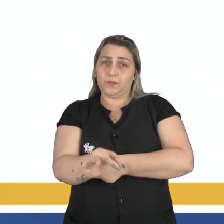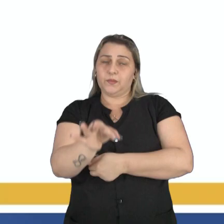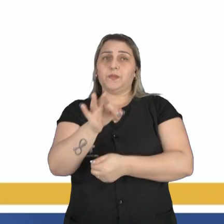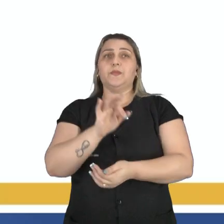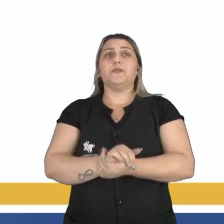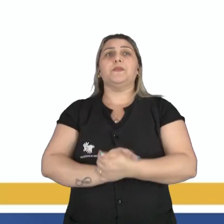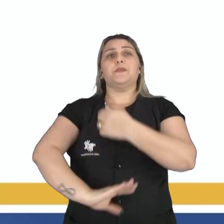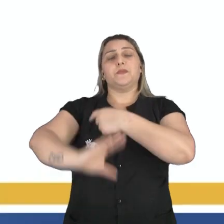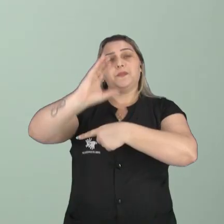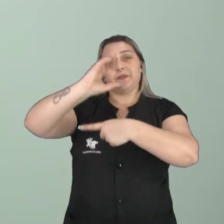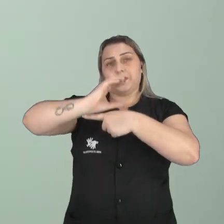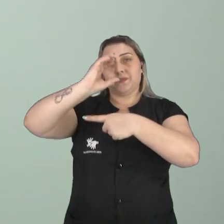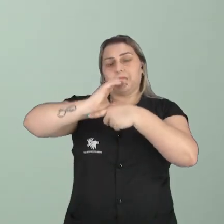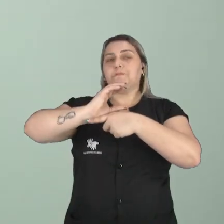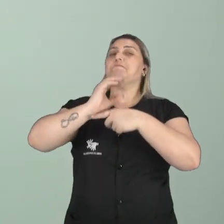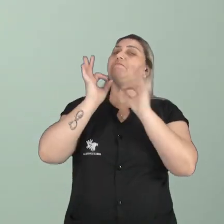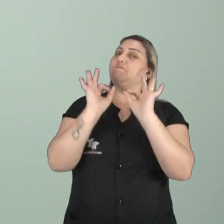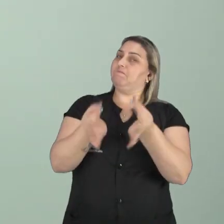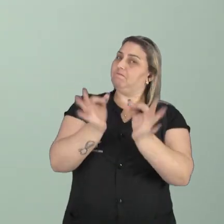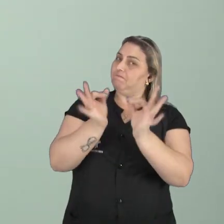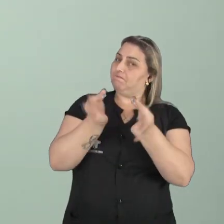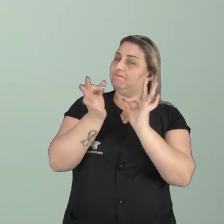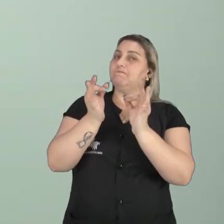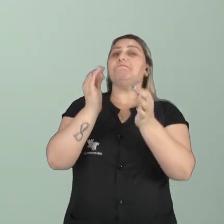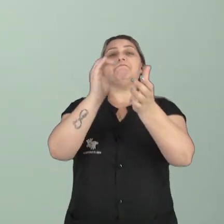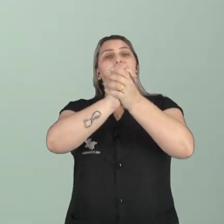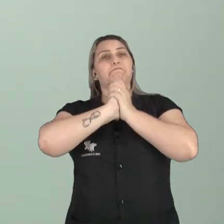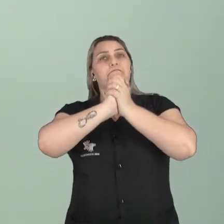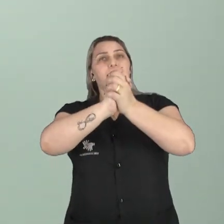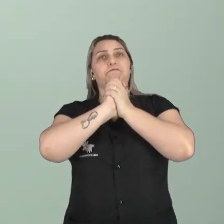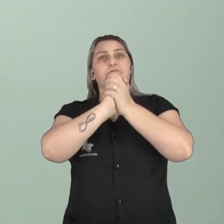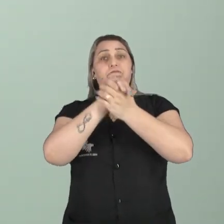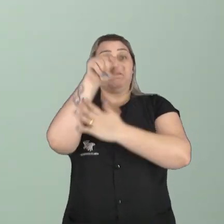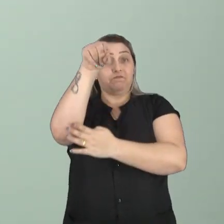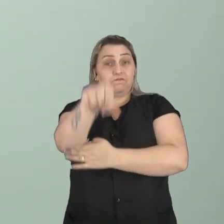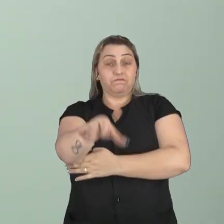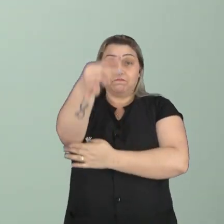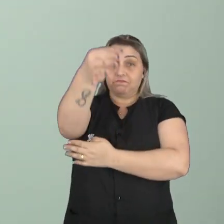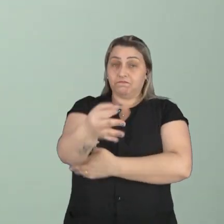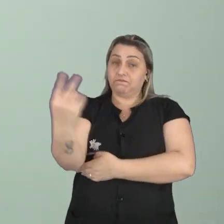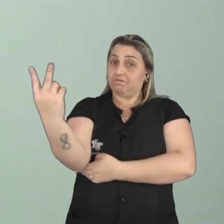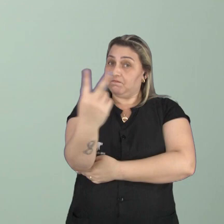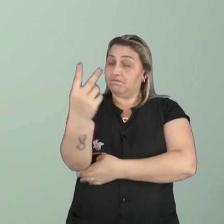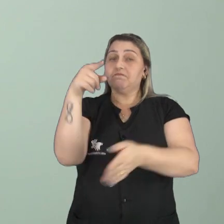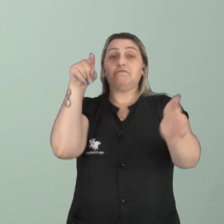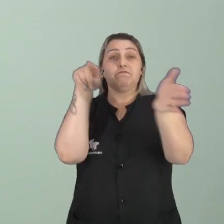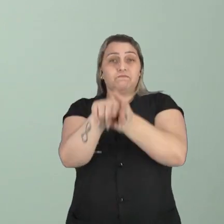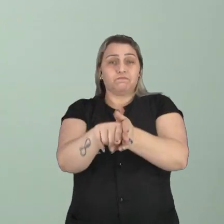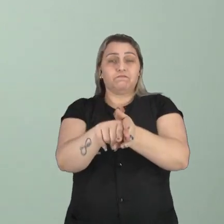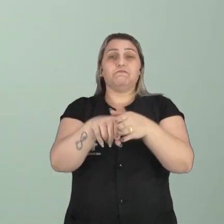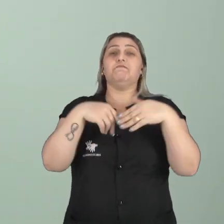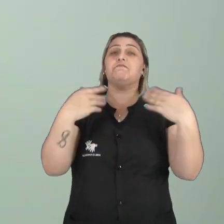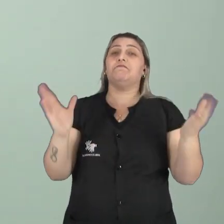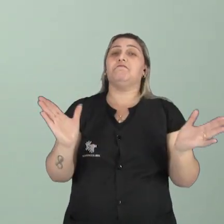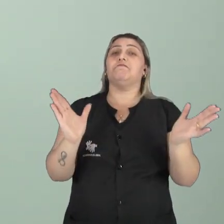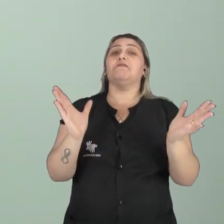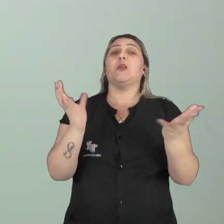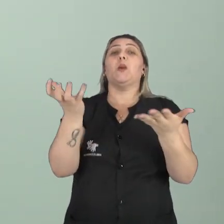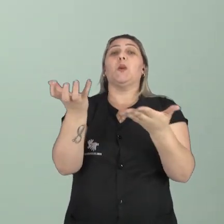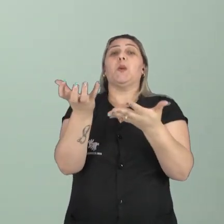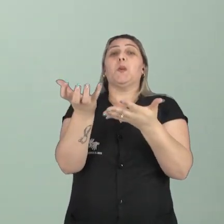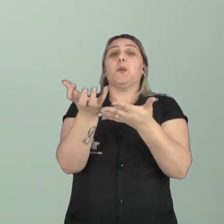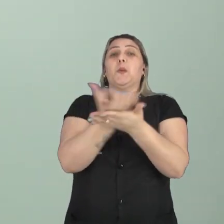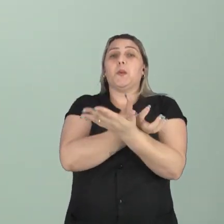que a resposta certa é letra C, tá certo! Meus parabéns! E você acertou as duas questões e fechou o